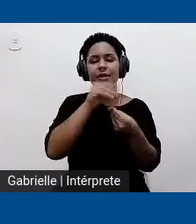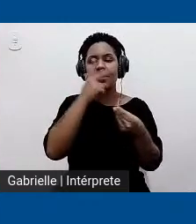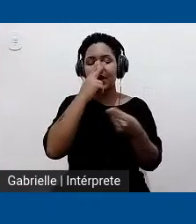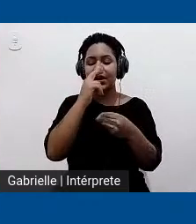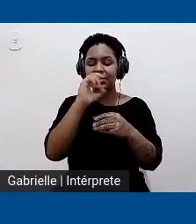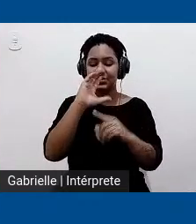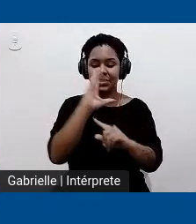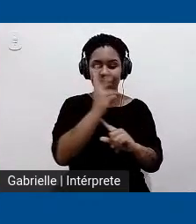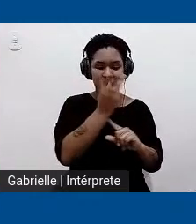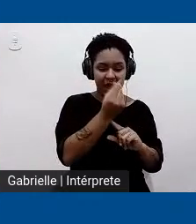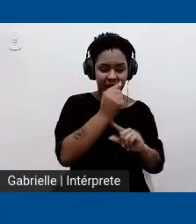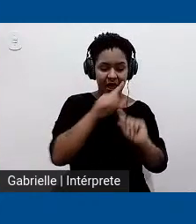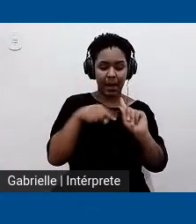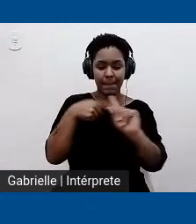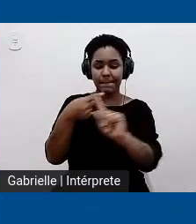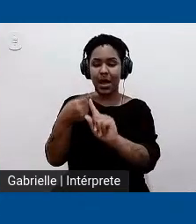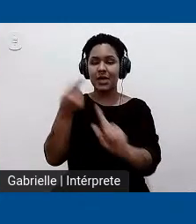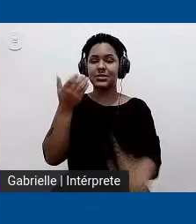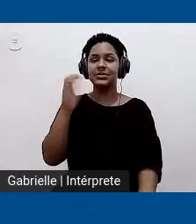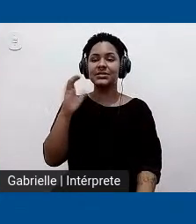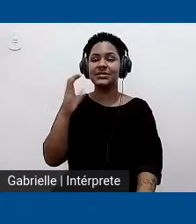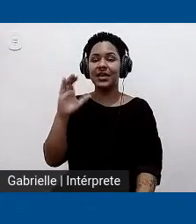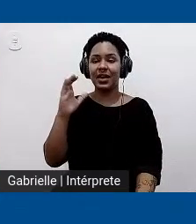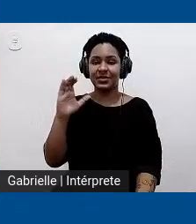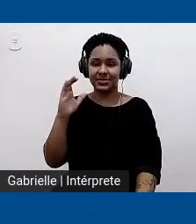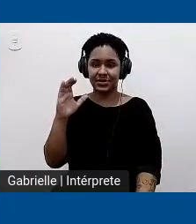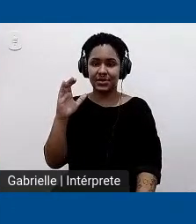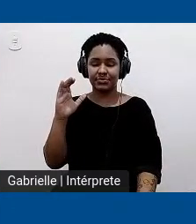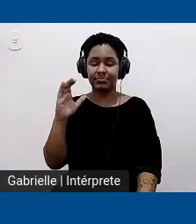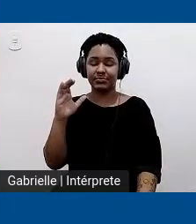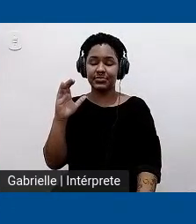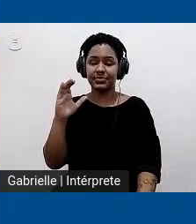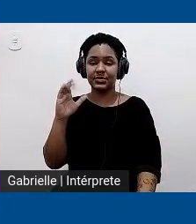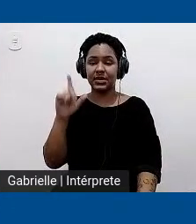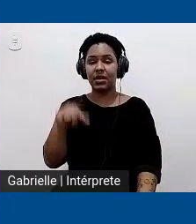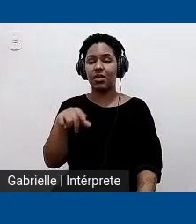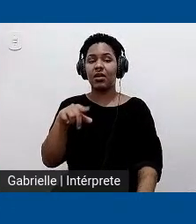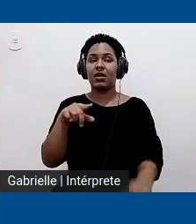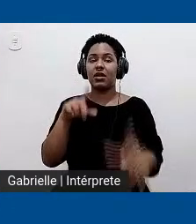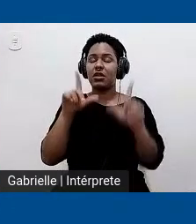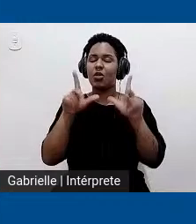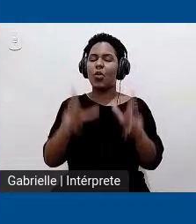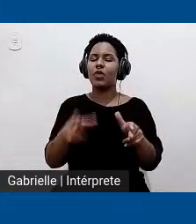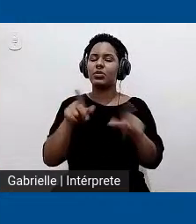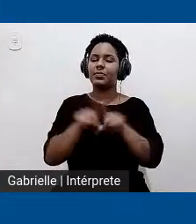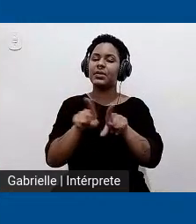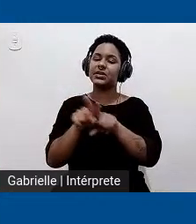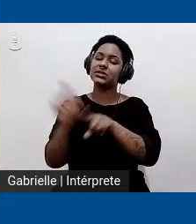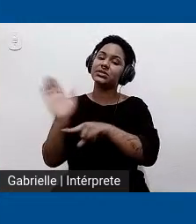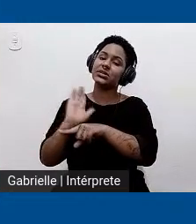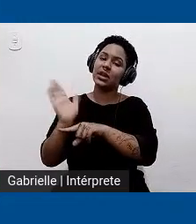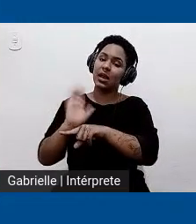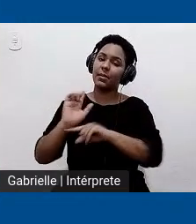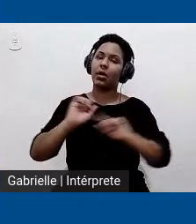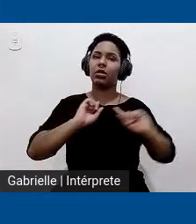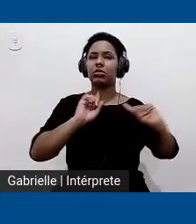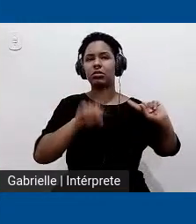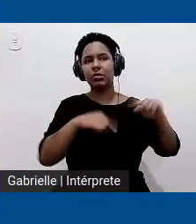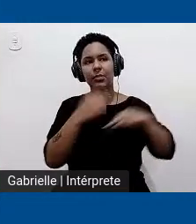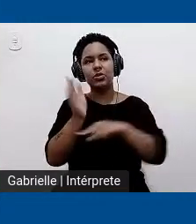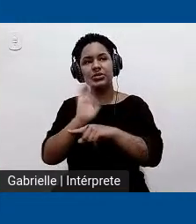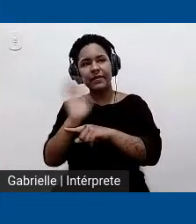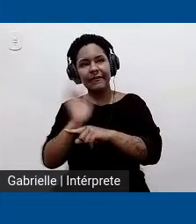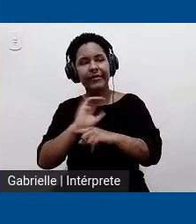arte e ciência, não é? Ela, assim como o cinema, né? E depois o